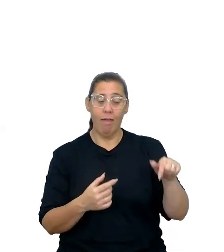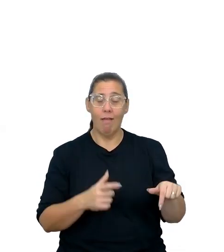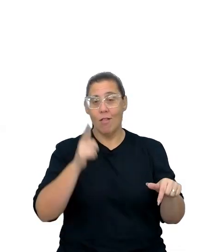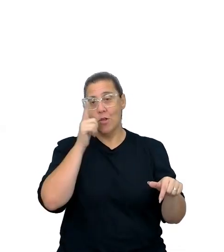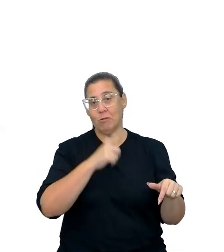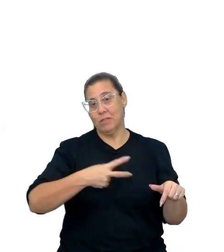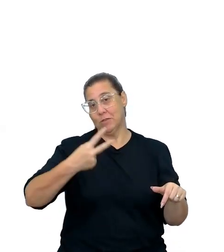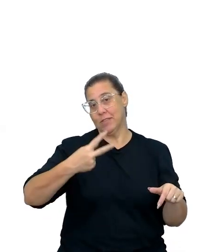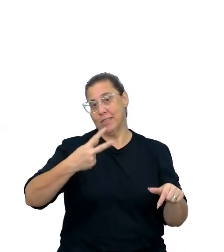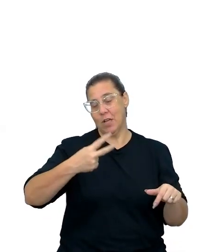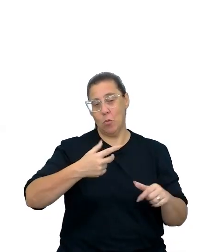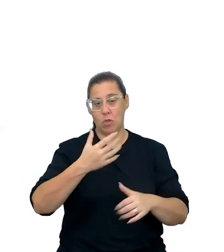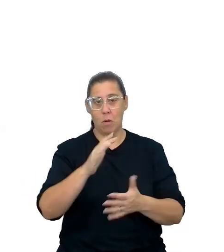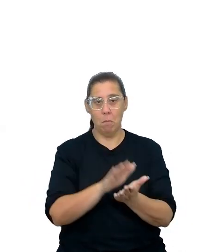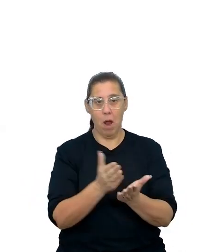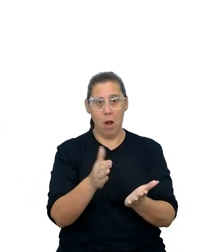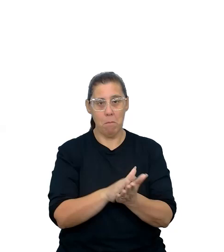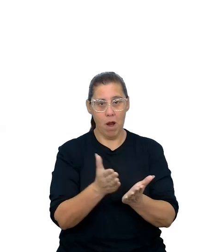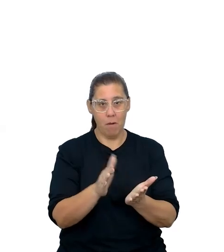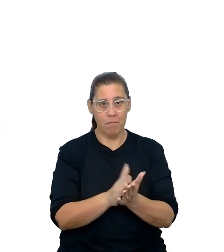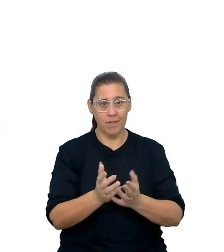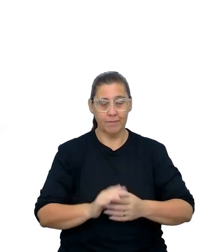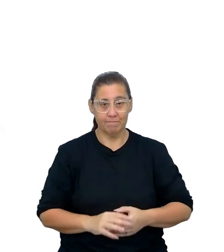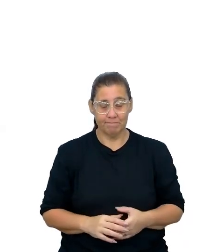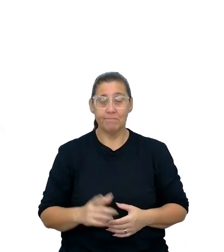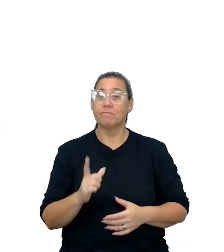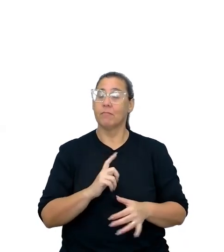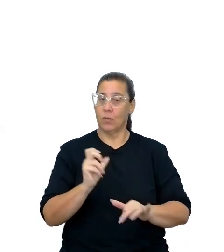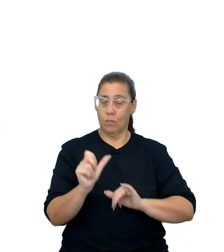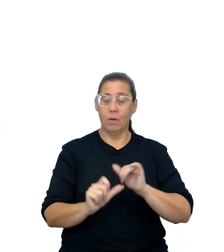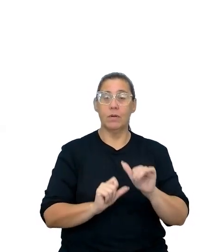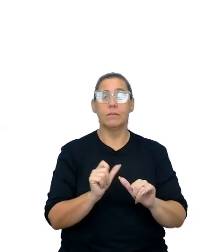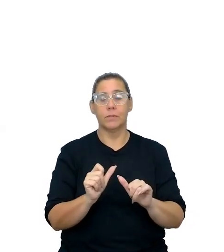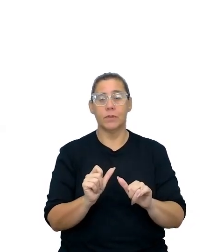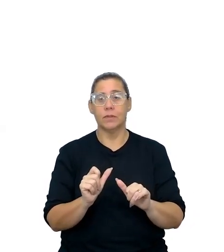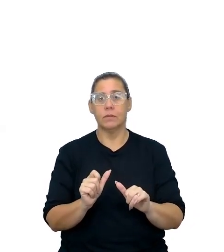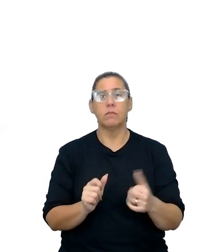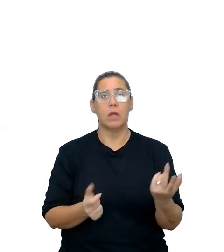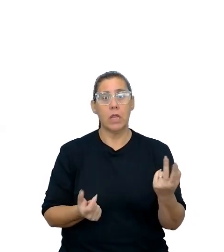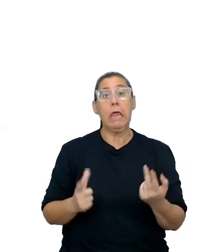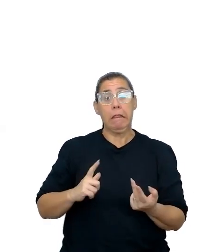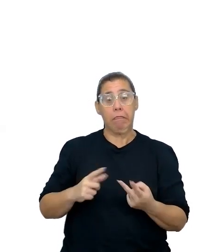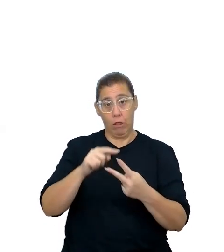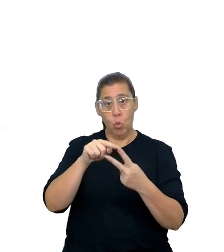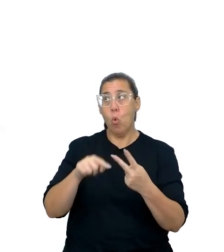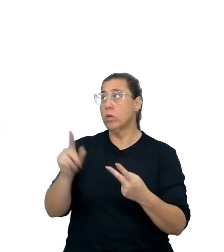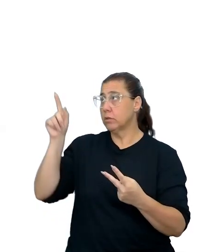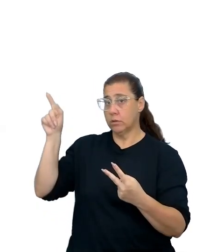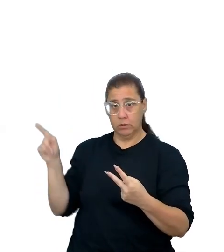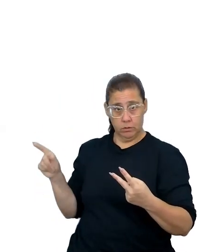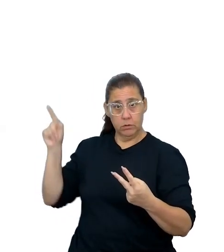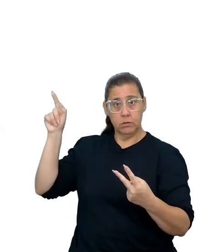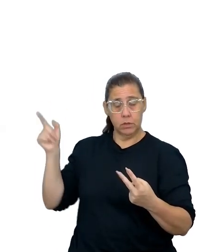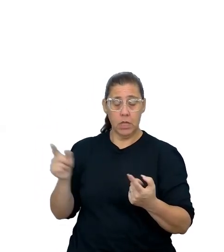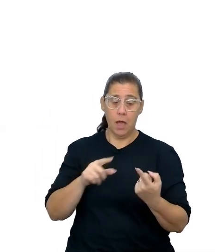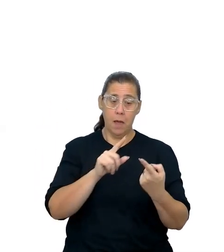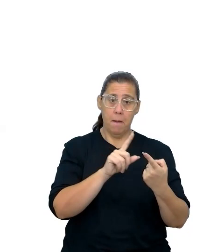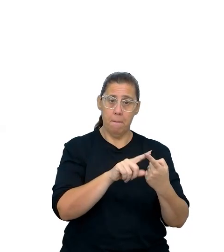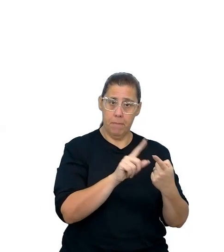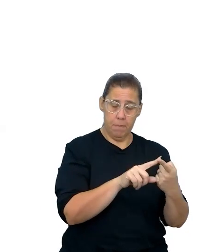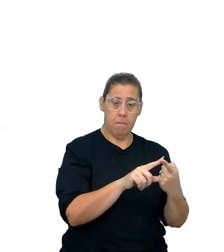na segunda rodada? Então, eu tive uma transformação. Aliás, também duas transformações aqui, né, gente? Então, a